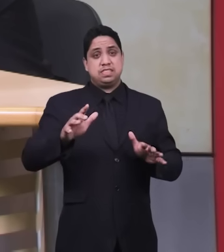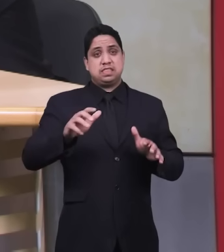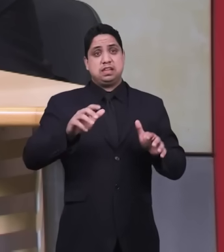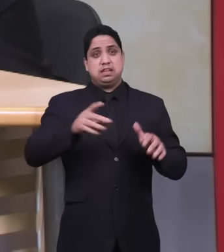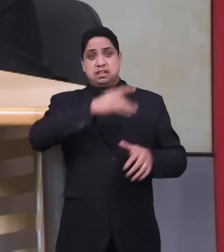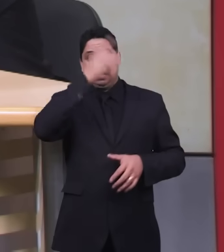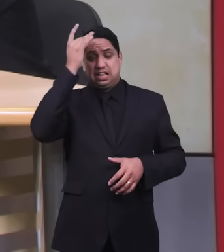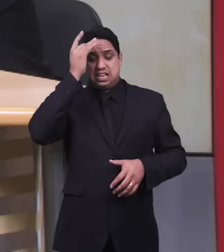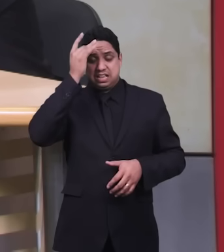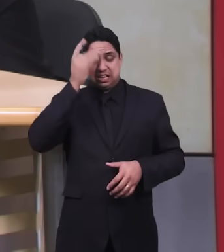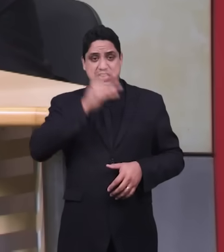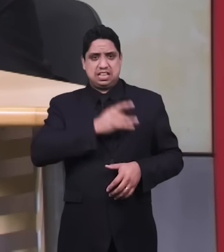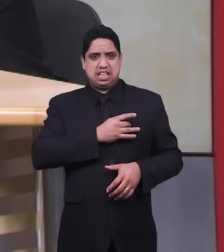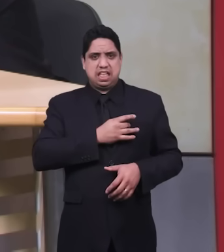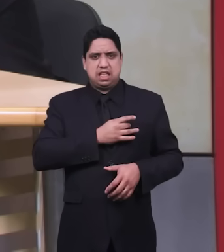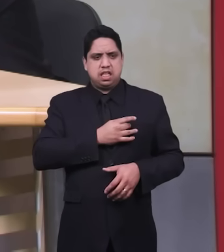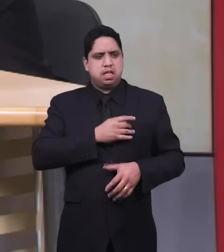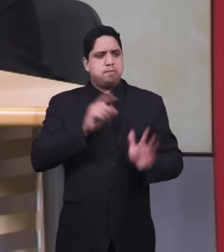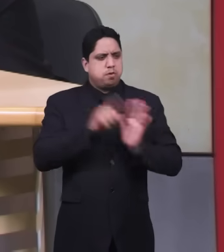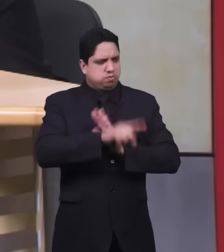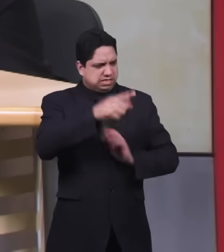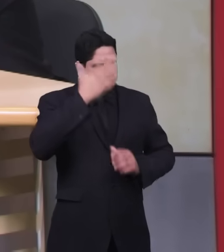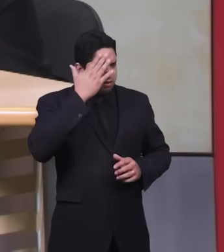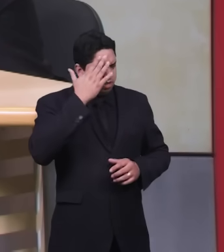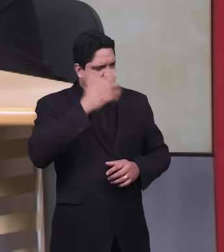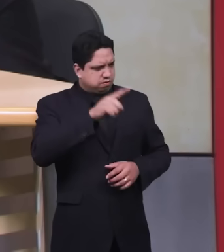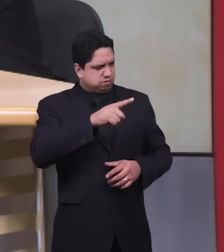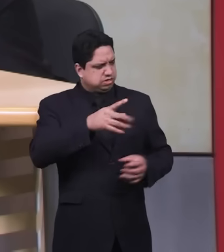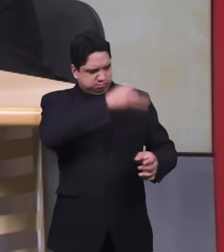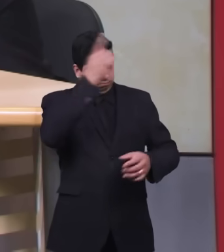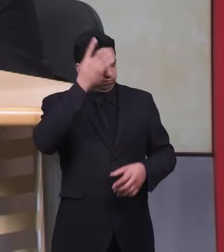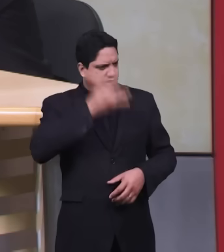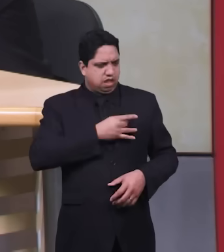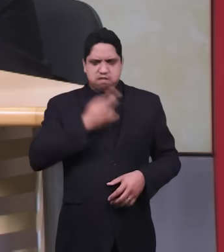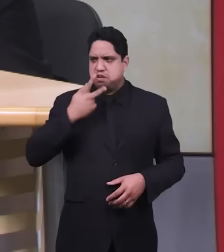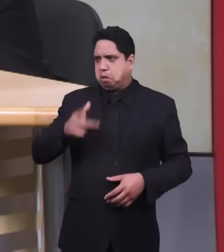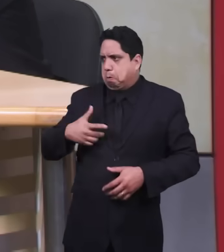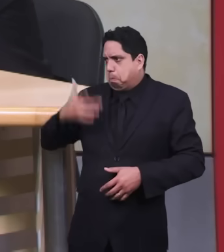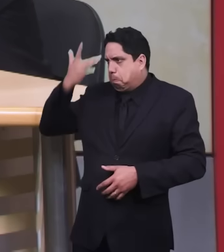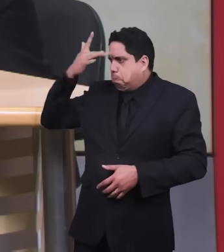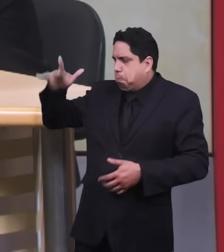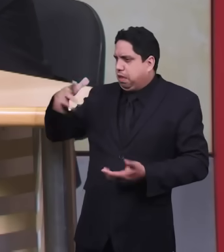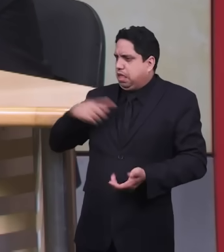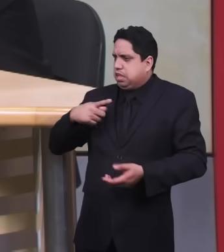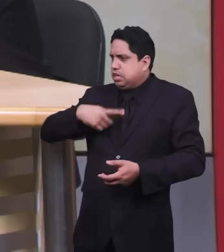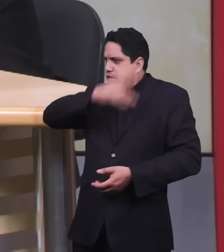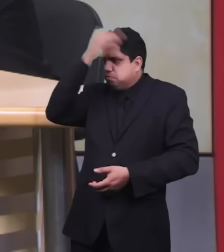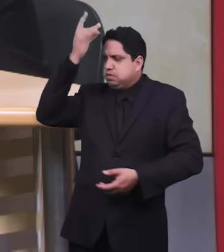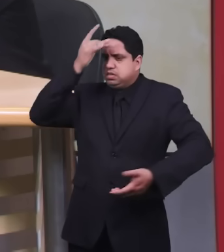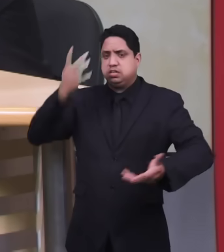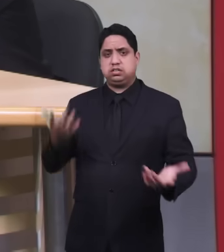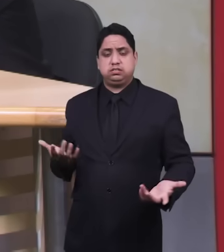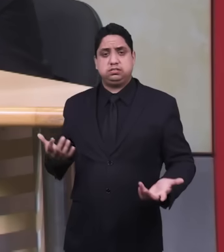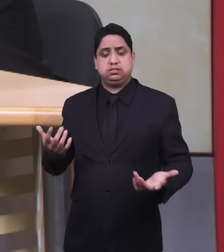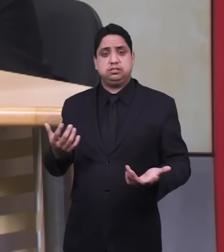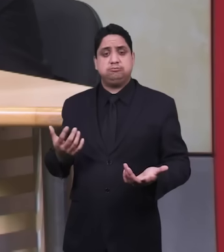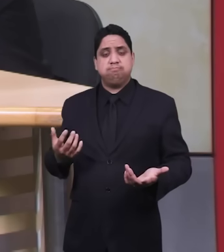disseram, eu nem sabia que existia o Espírito Santo. Olha só, um grupo que recebeu a palavra, eles foram batizados no batismo de